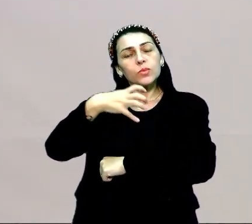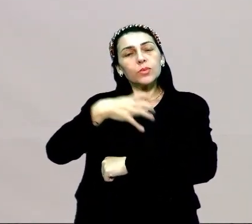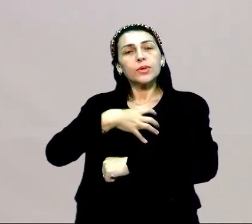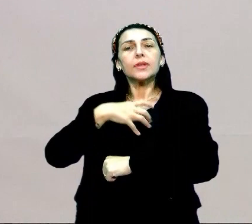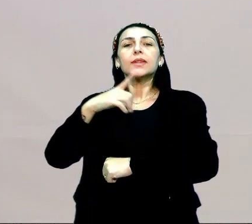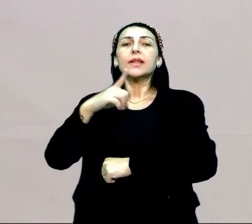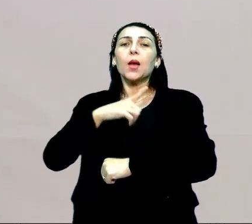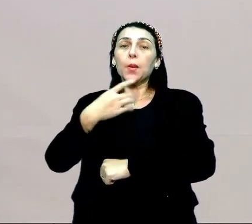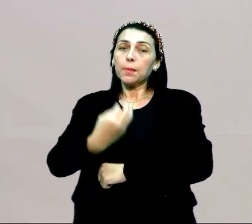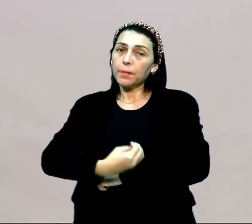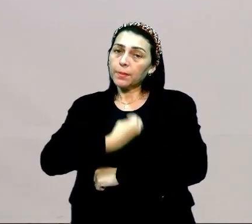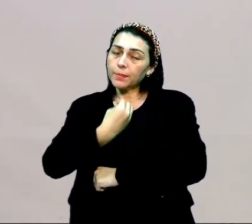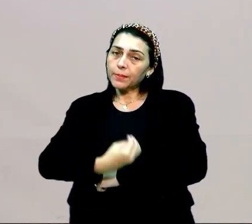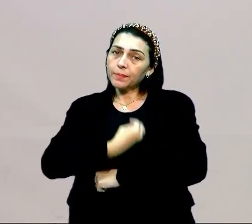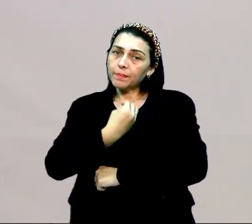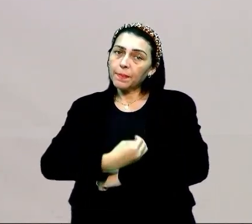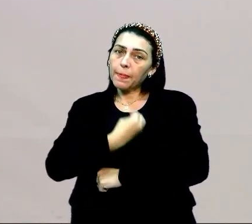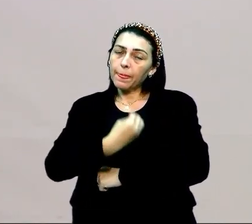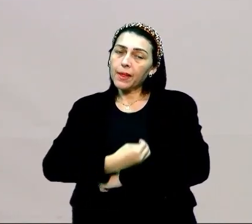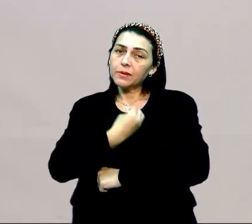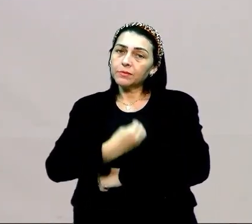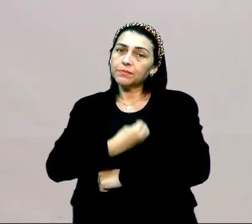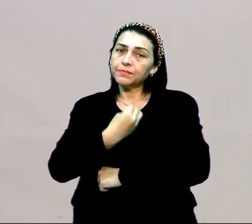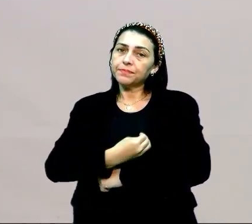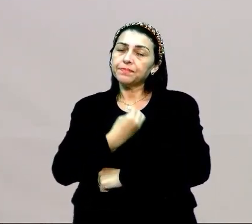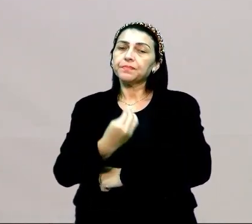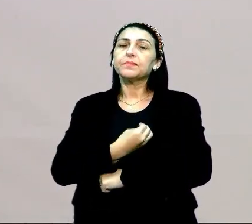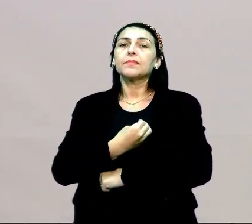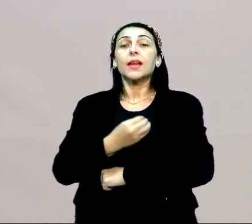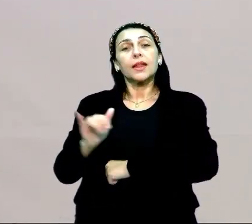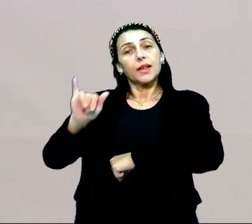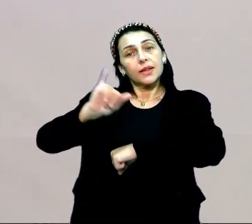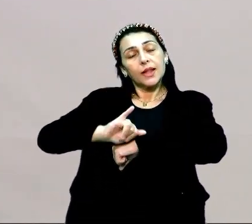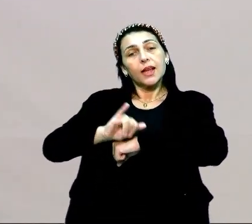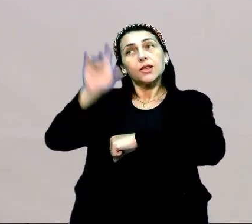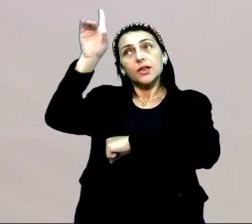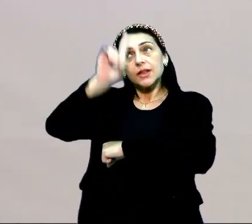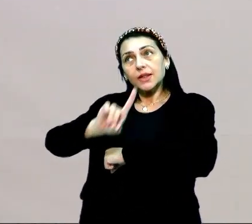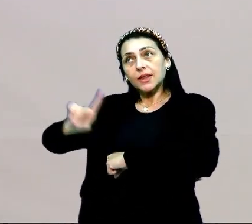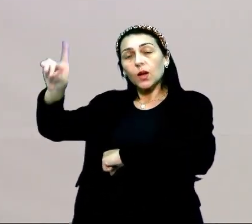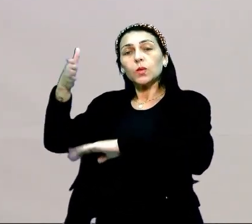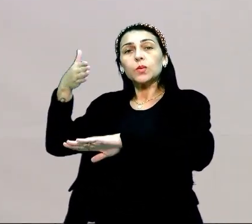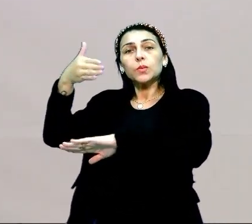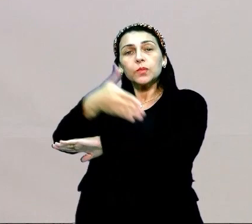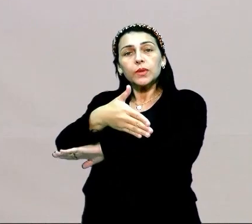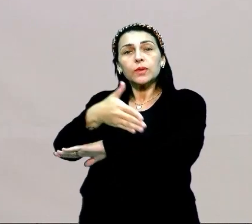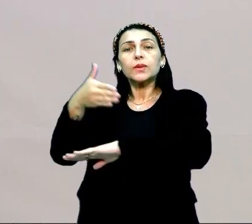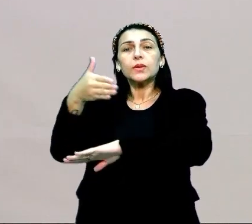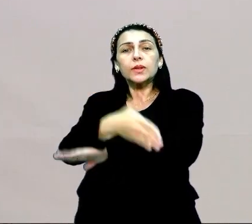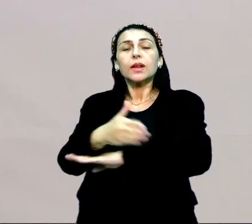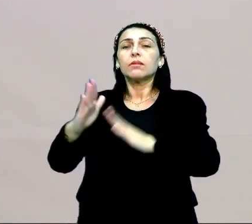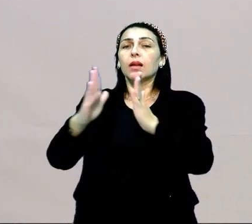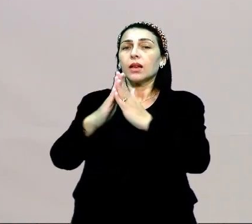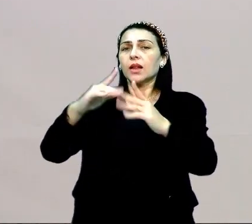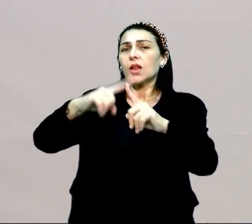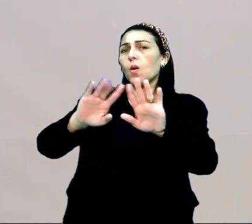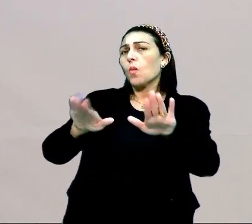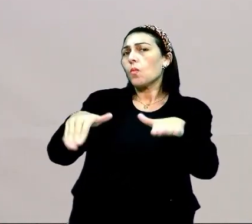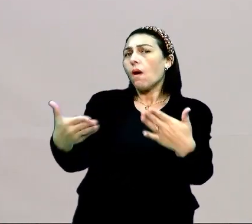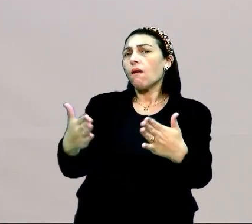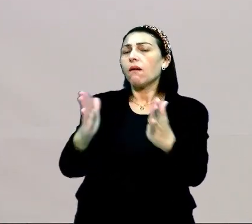de participar, ainda que de forma imperfeita, da cidade de Deus, é frequentando a igreja. Qual é a